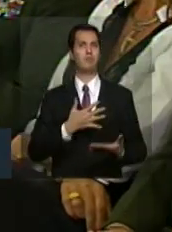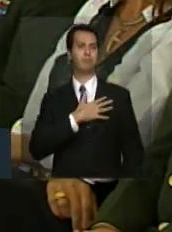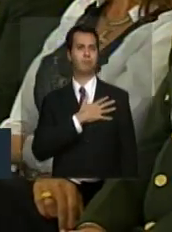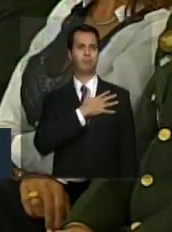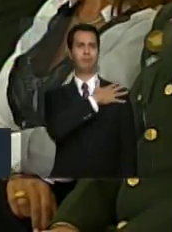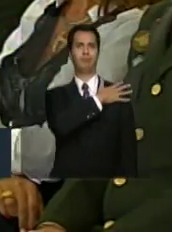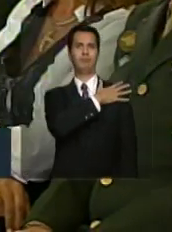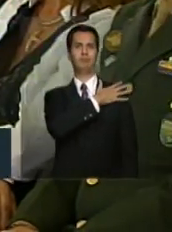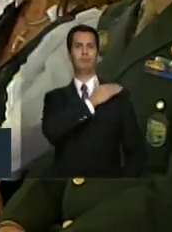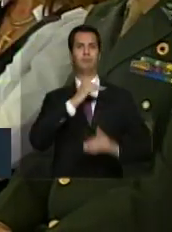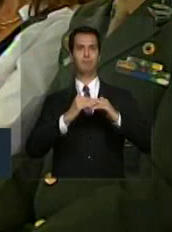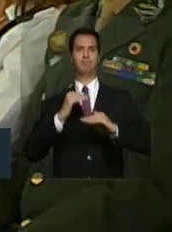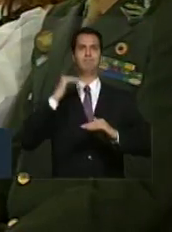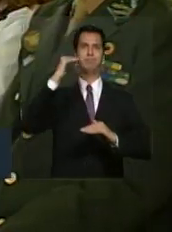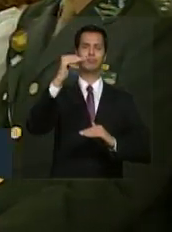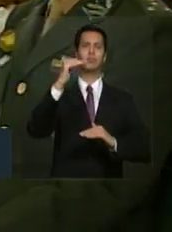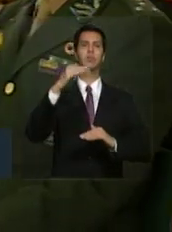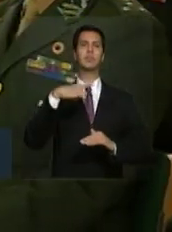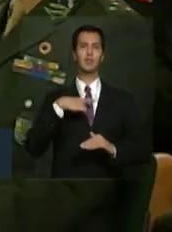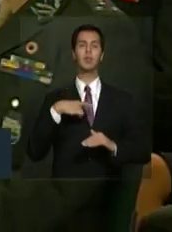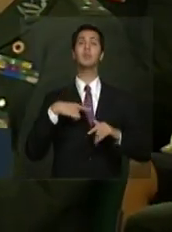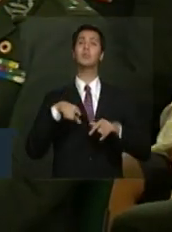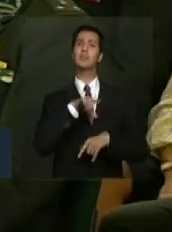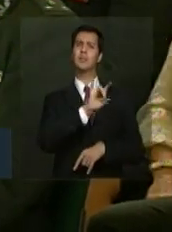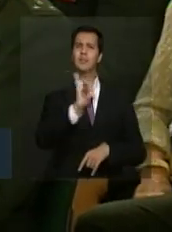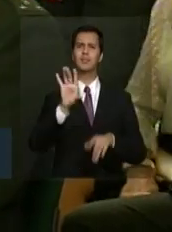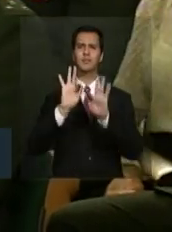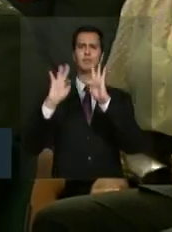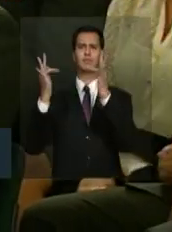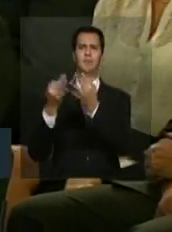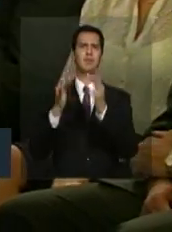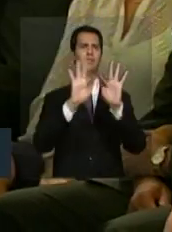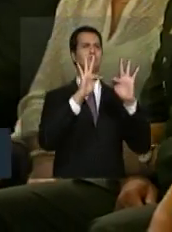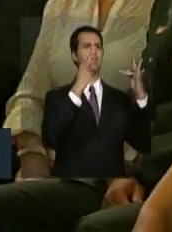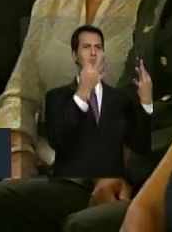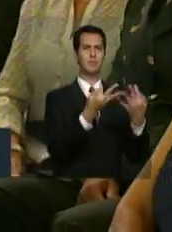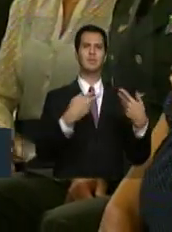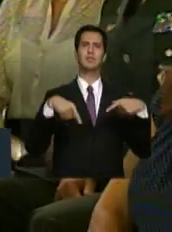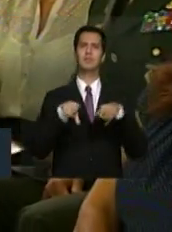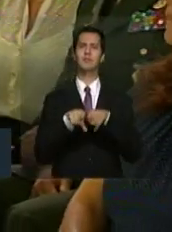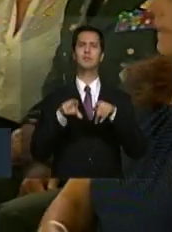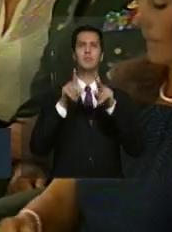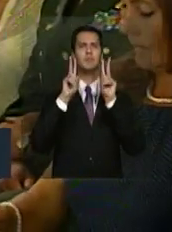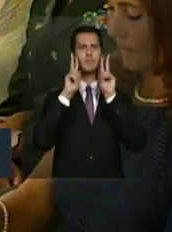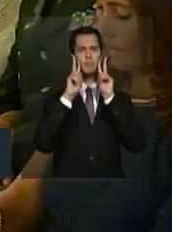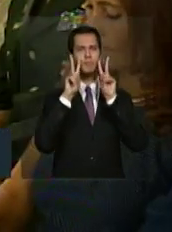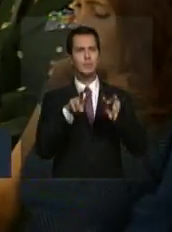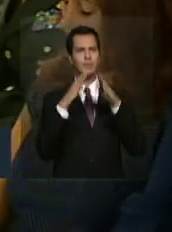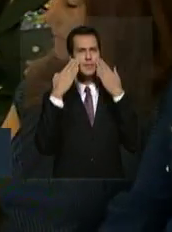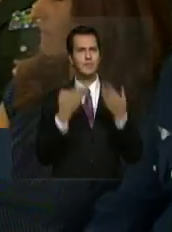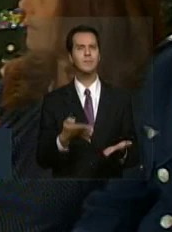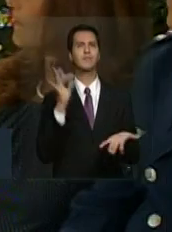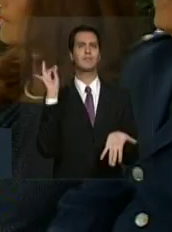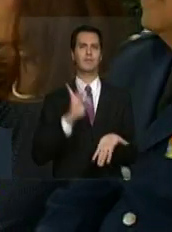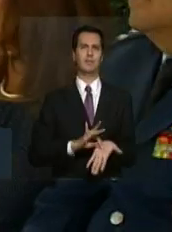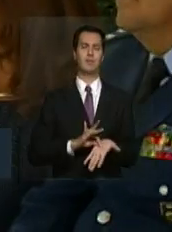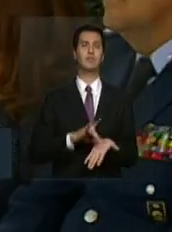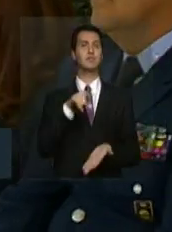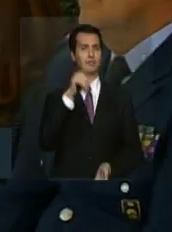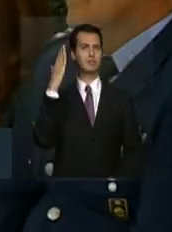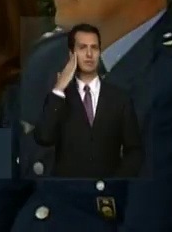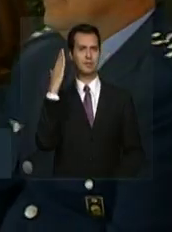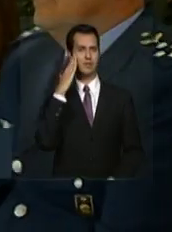aqui presentes são testemunhas de suas honrosas carreiras. Viveram com os senhores todos os momentos